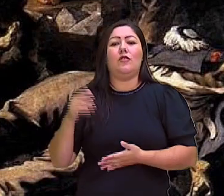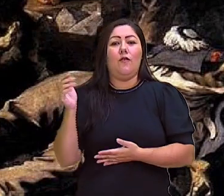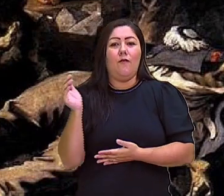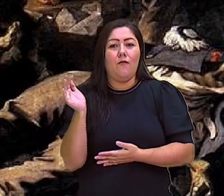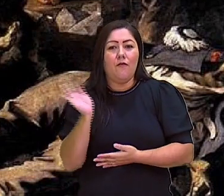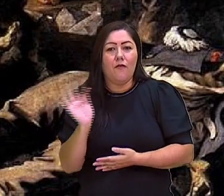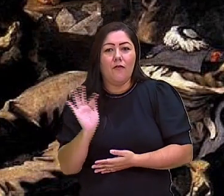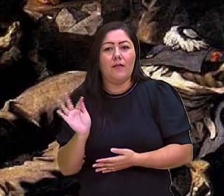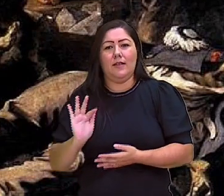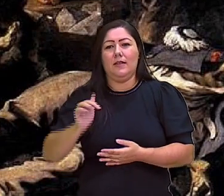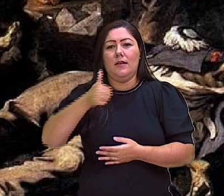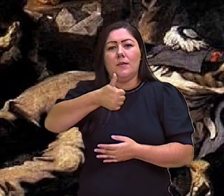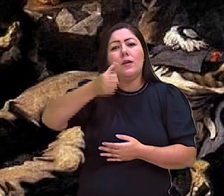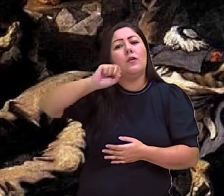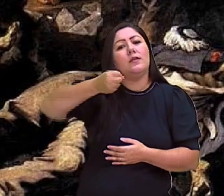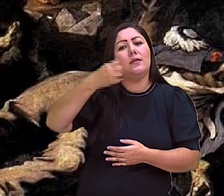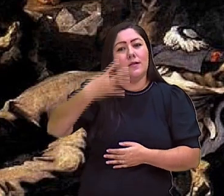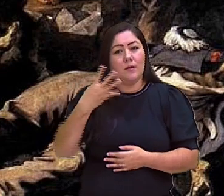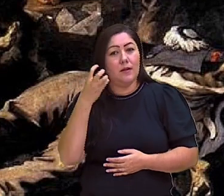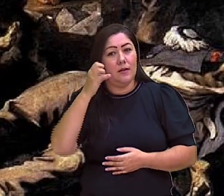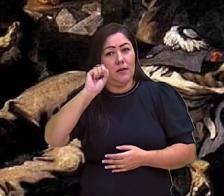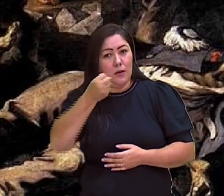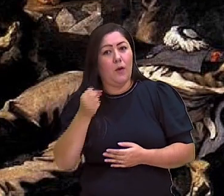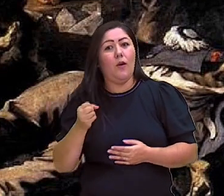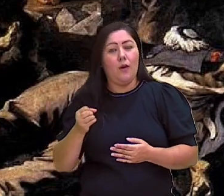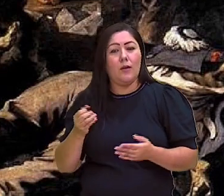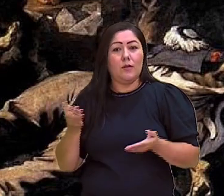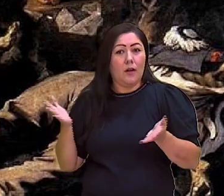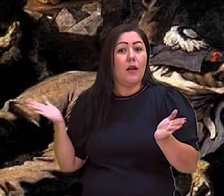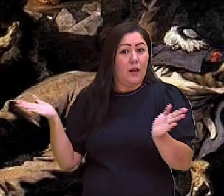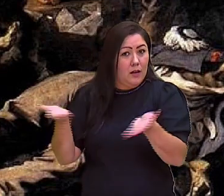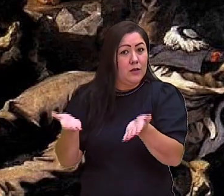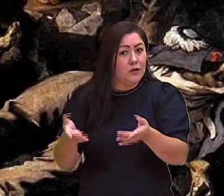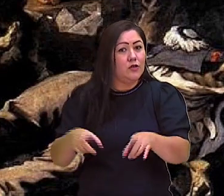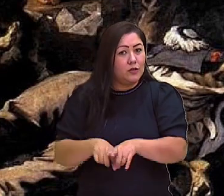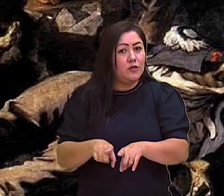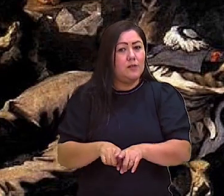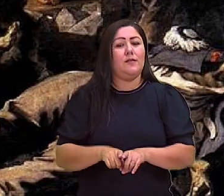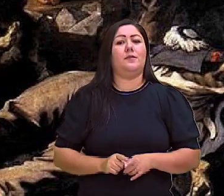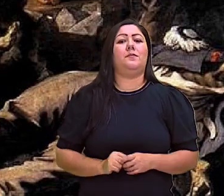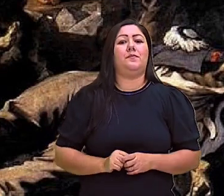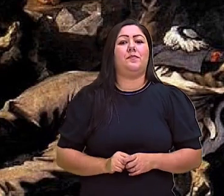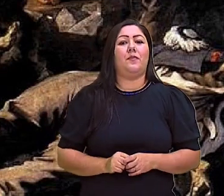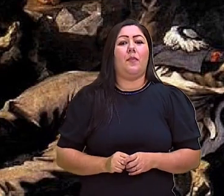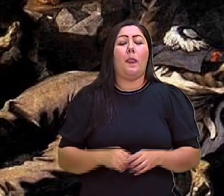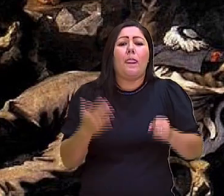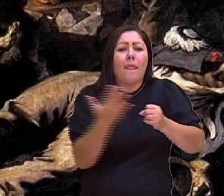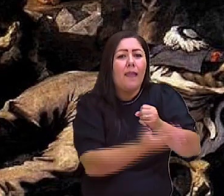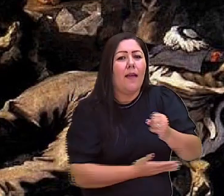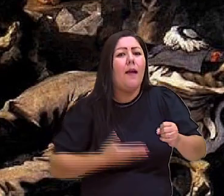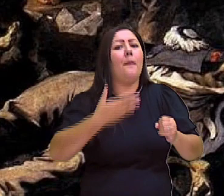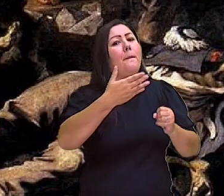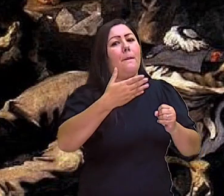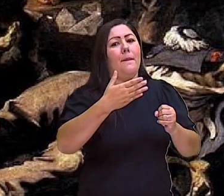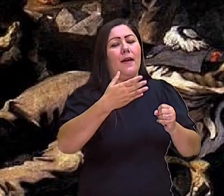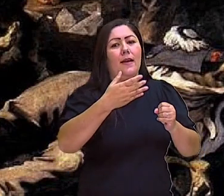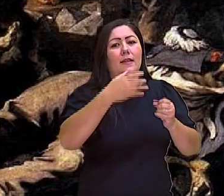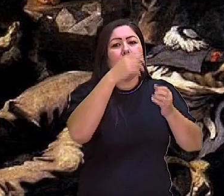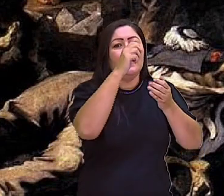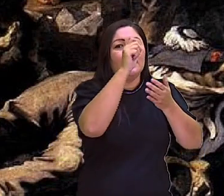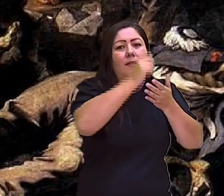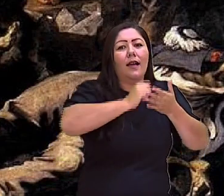1848 e para a atual. E também foi a base da Declaração Universal dos Direitos